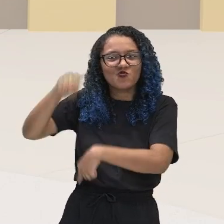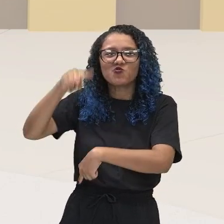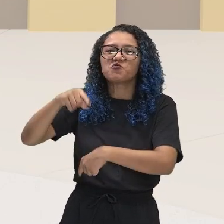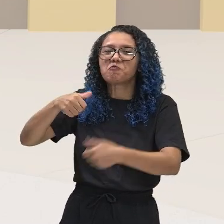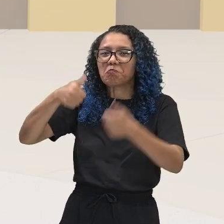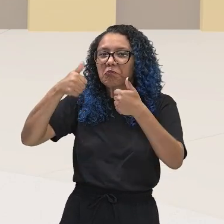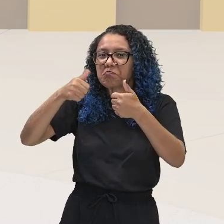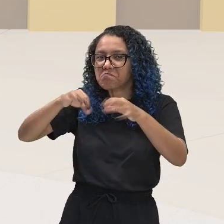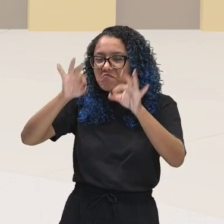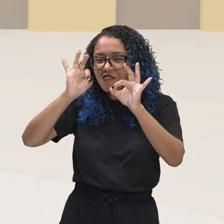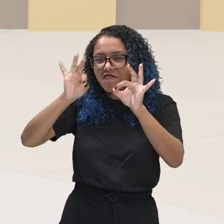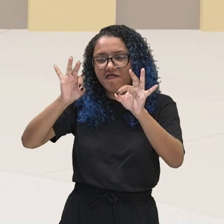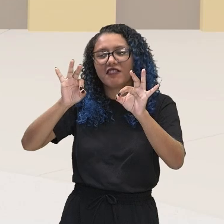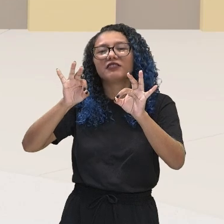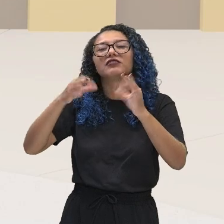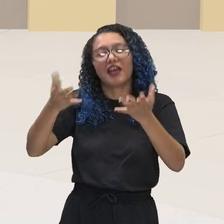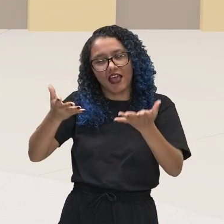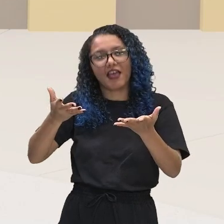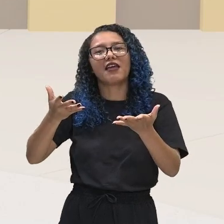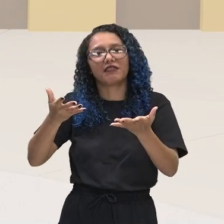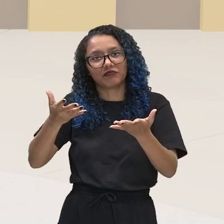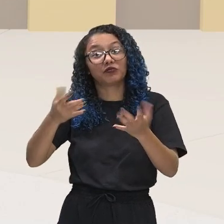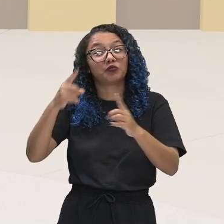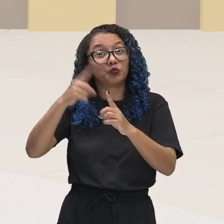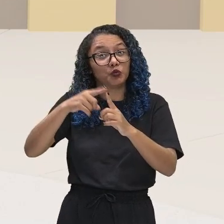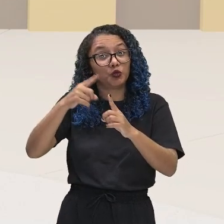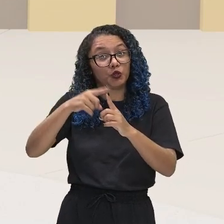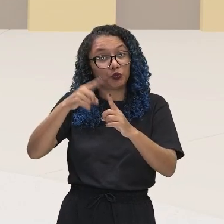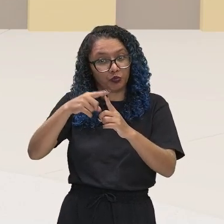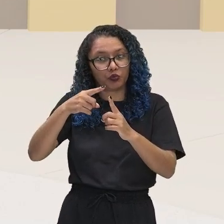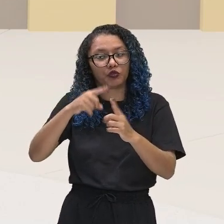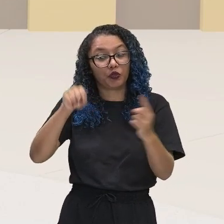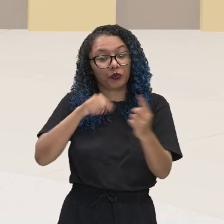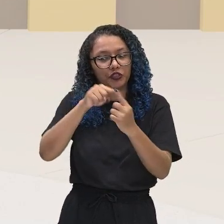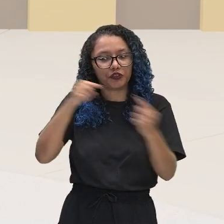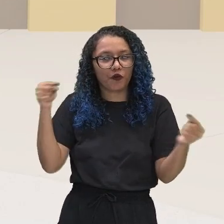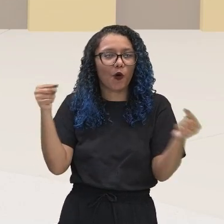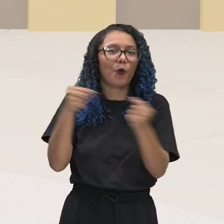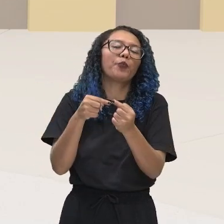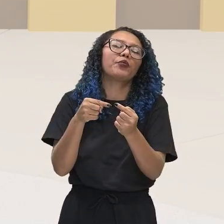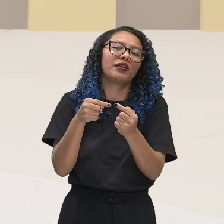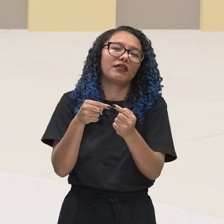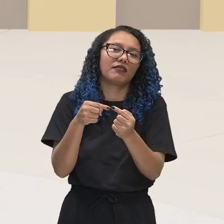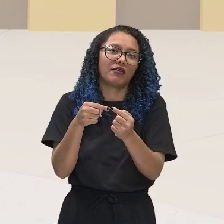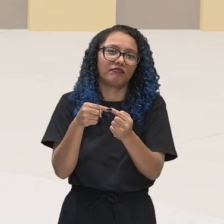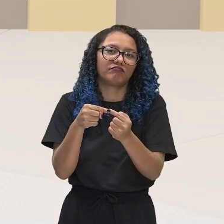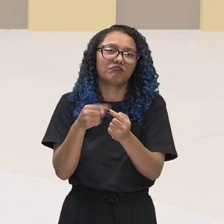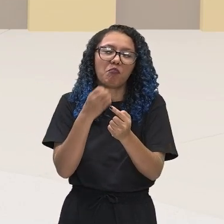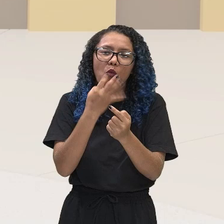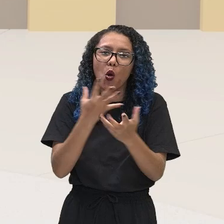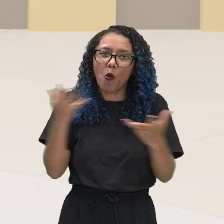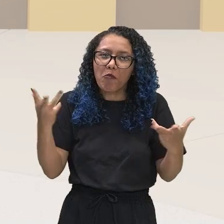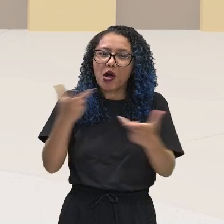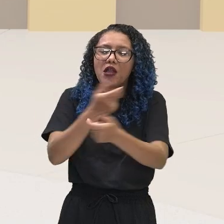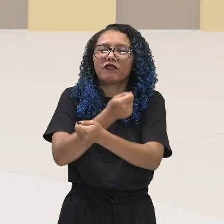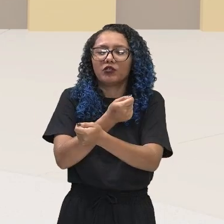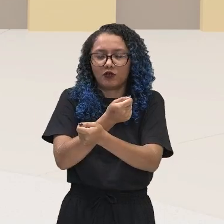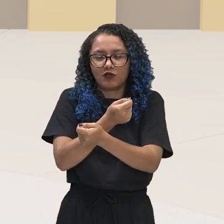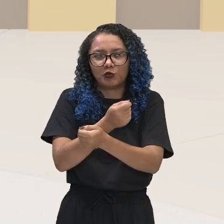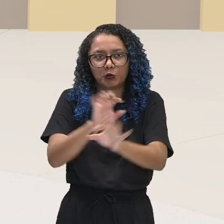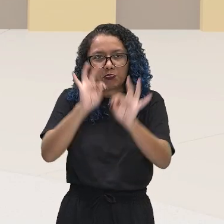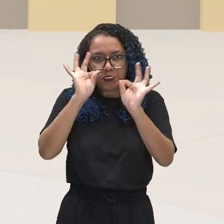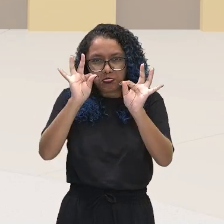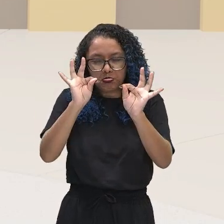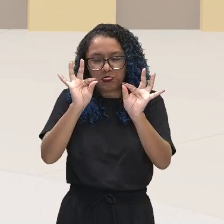nós estamos falando de coisas grandes, de propósitos. Aquilo que você atingiu e que você pode pensar,